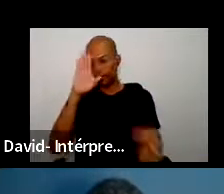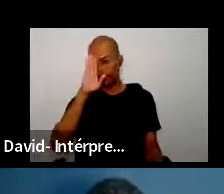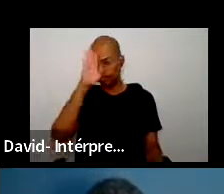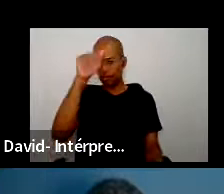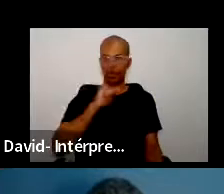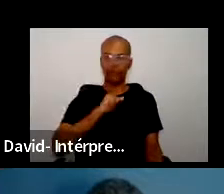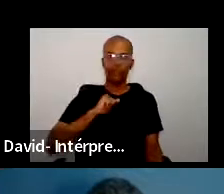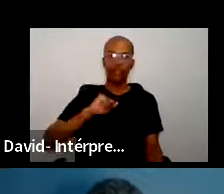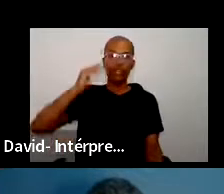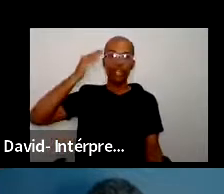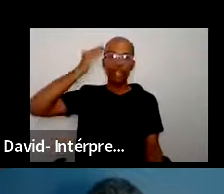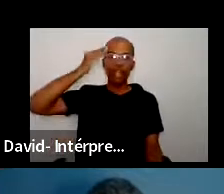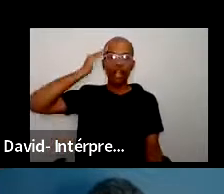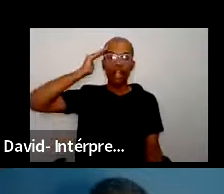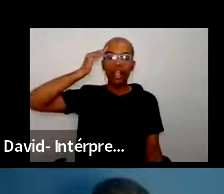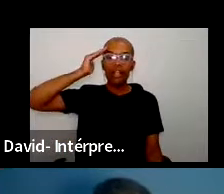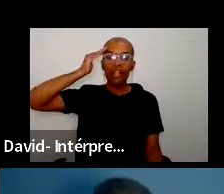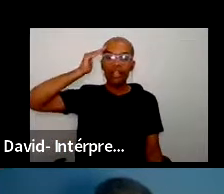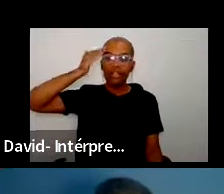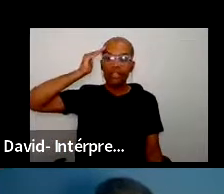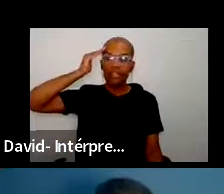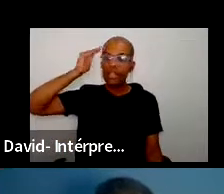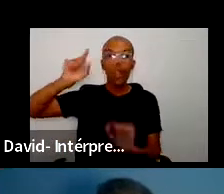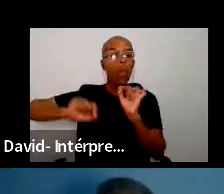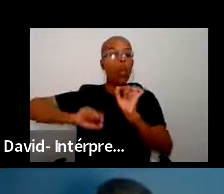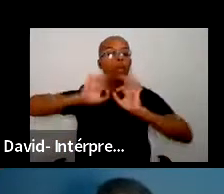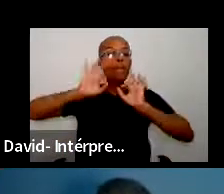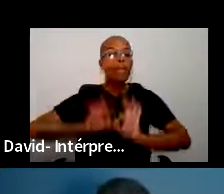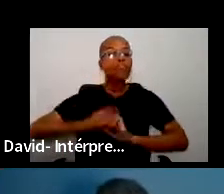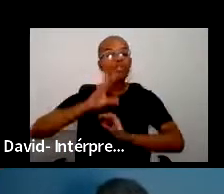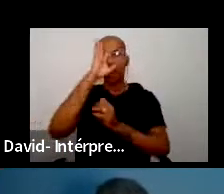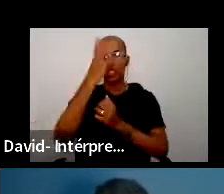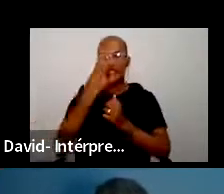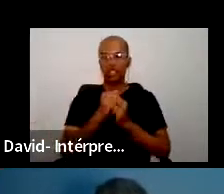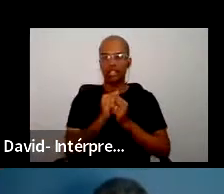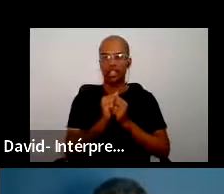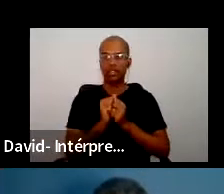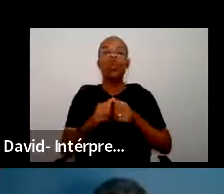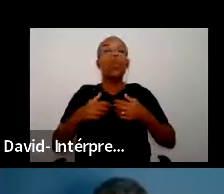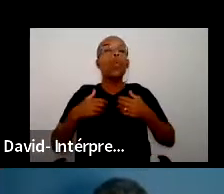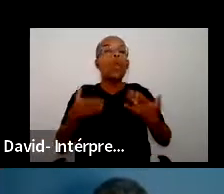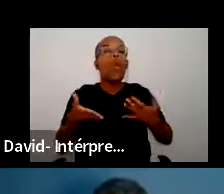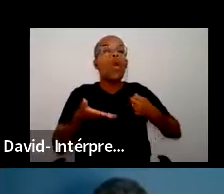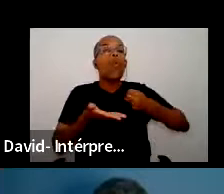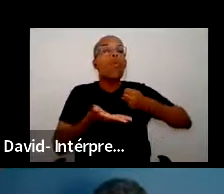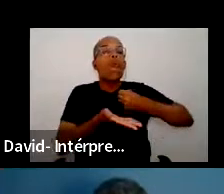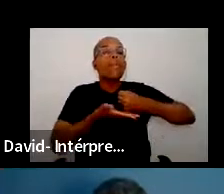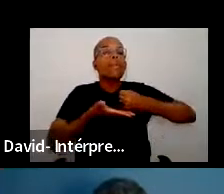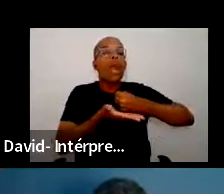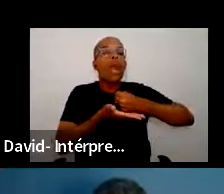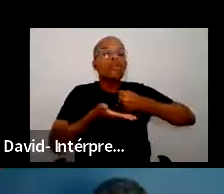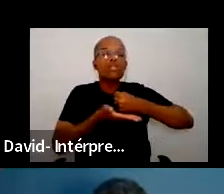compreensão do que de fato está acontecendo na realidade, quais são as bases, né,